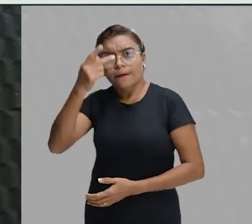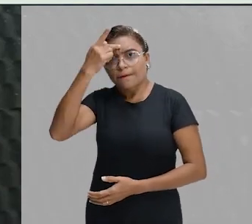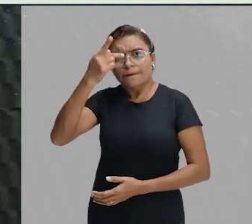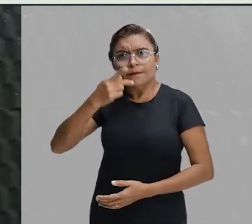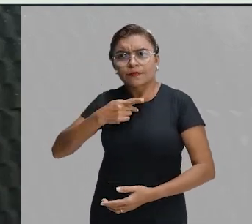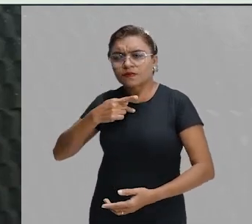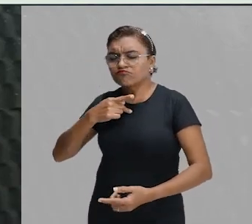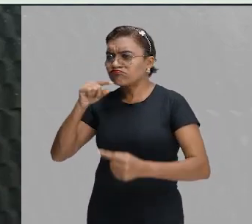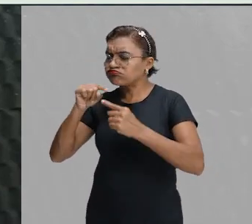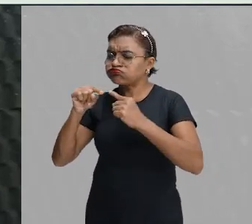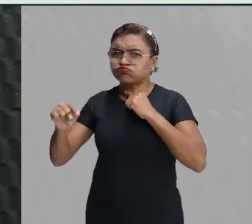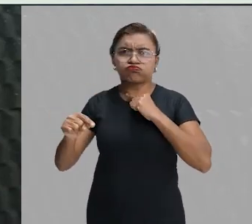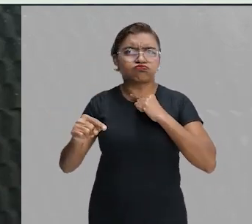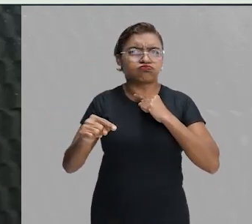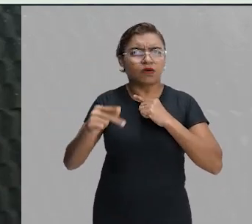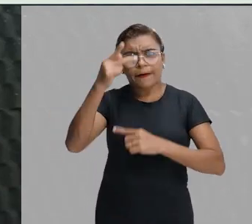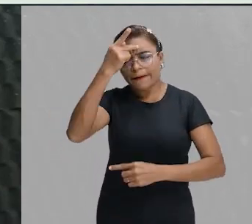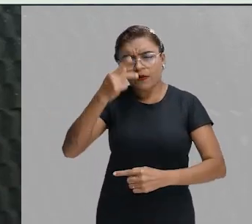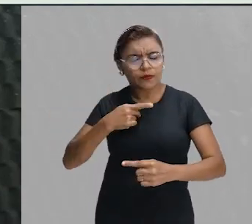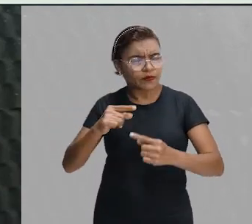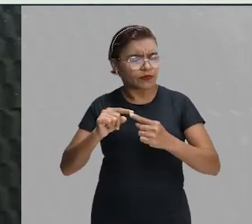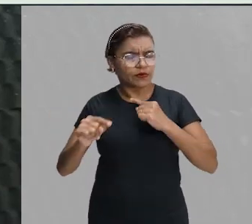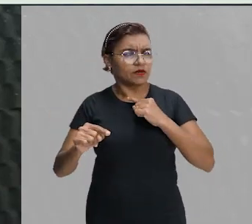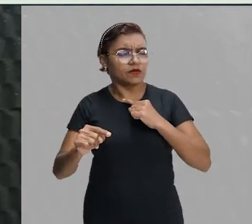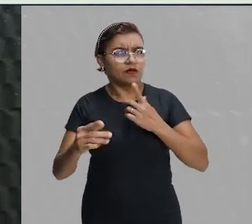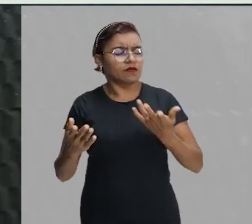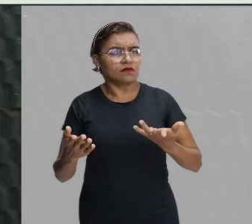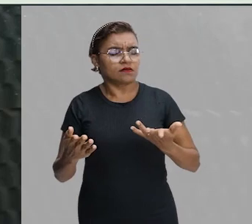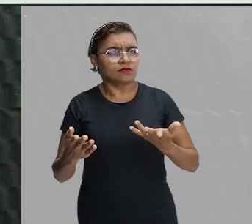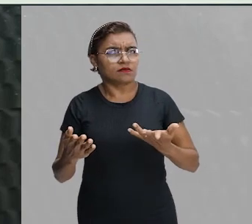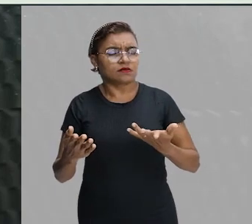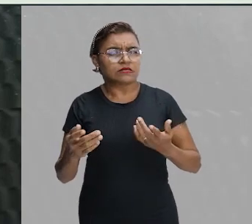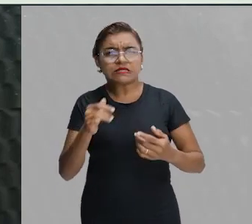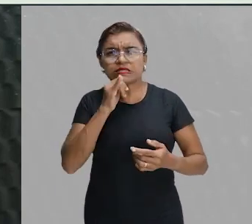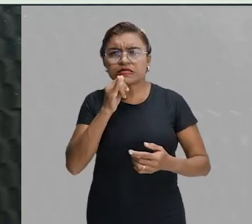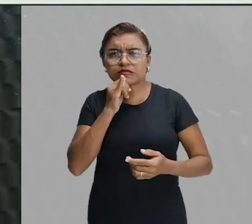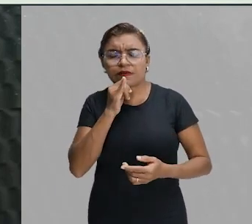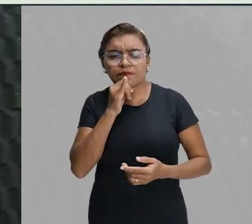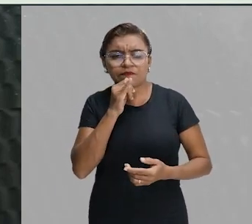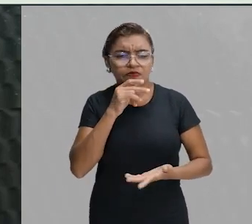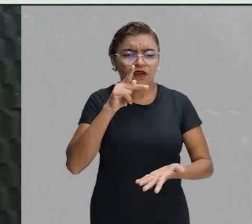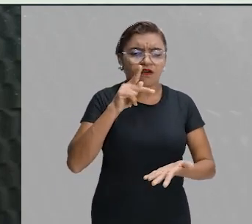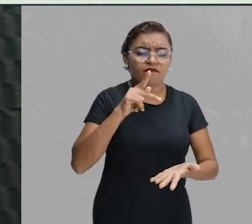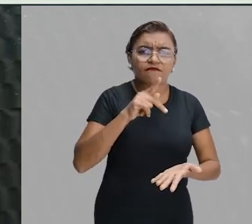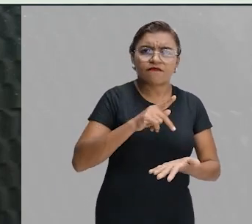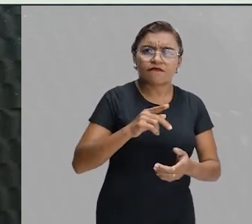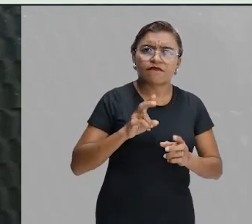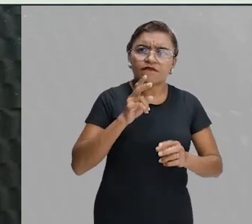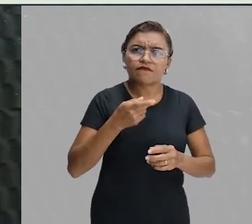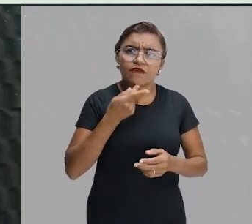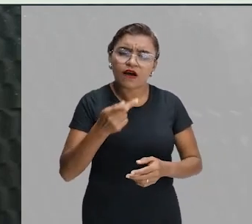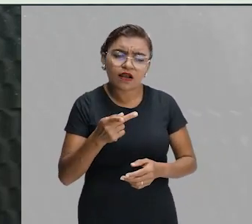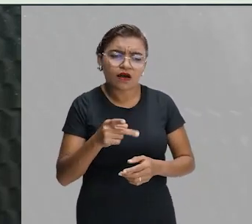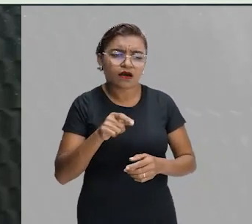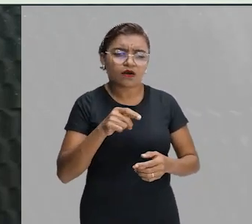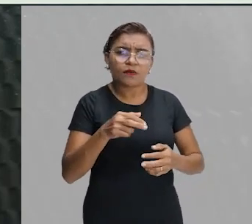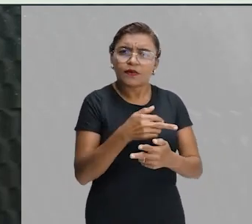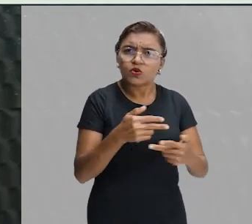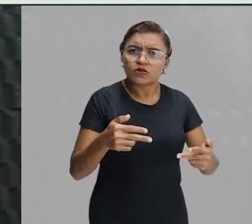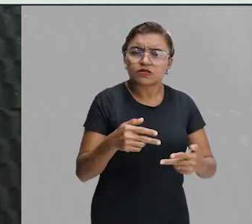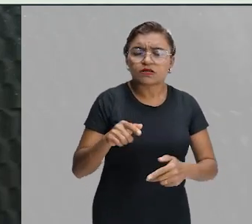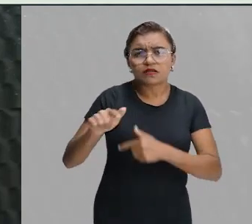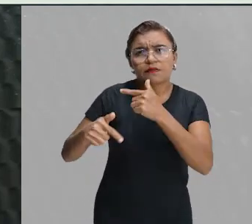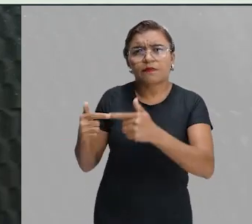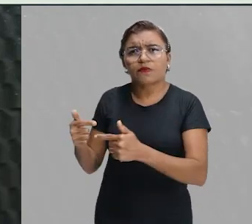contradigam dentro da utilização desses dados. Eu não posso falar coisas contrárias sempre dentro deste processo para que ele não